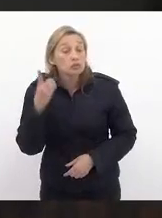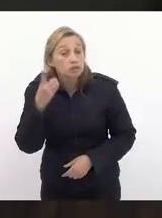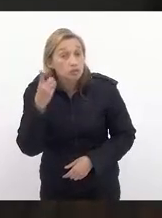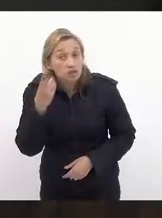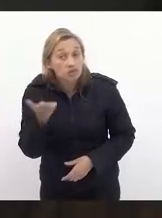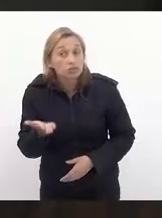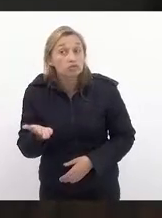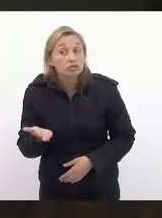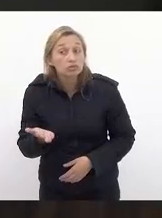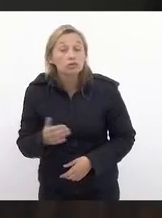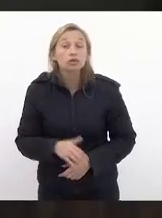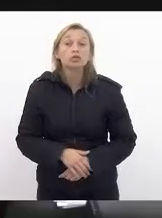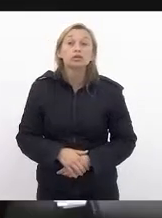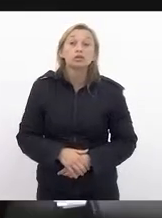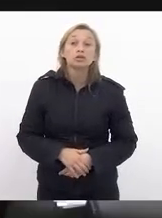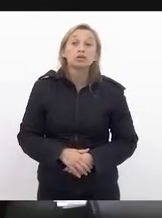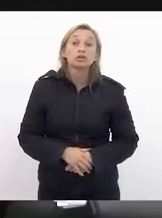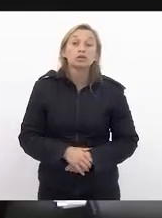deputado